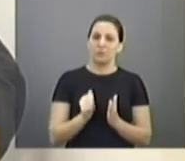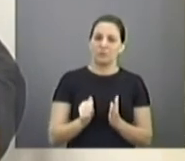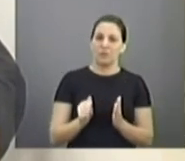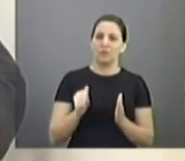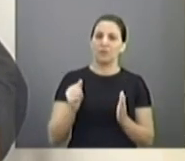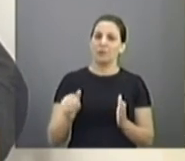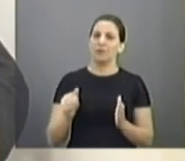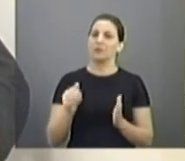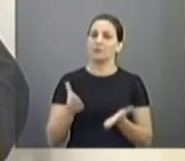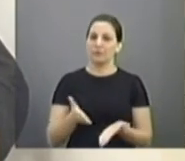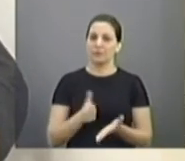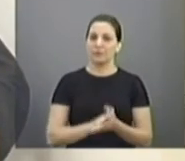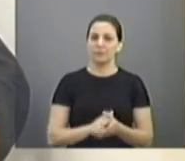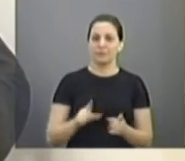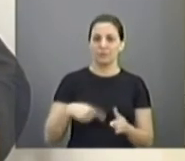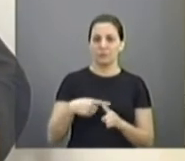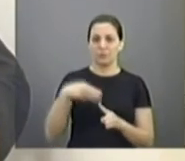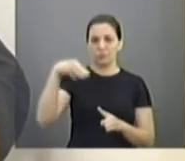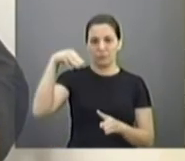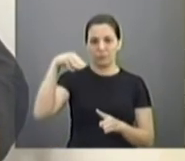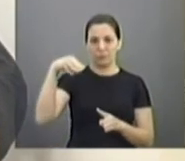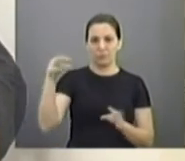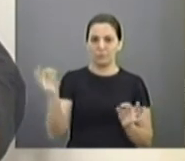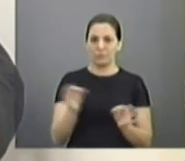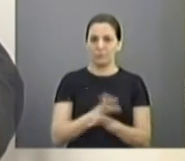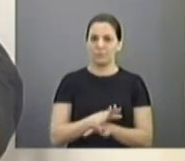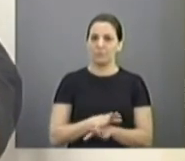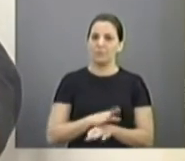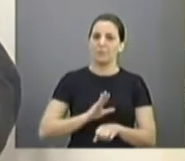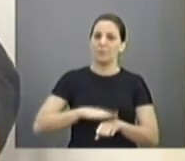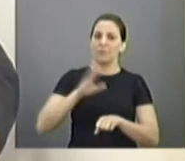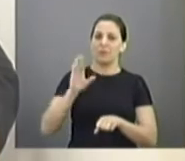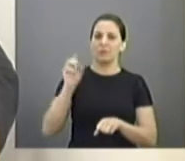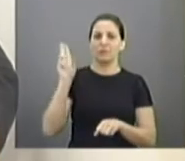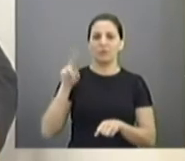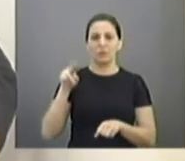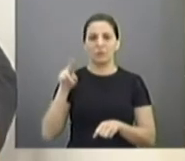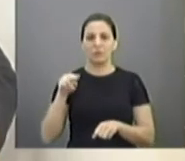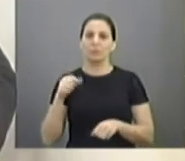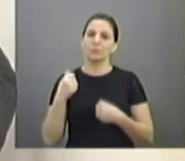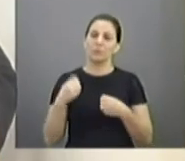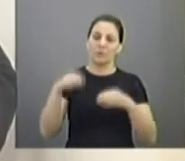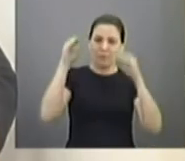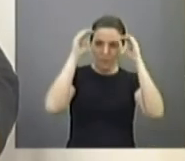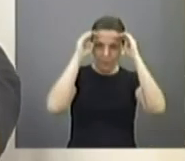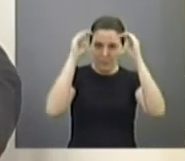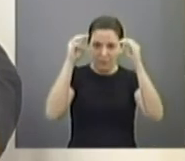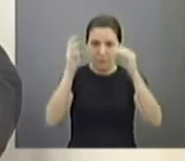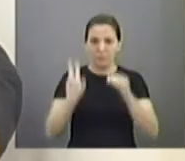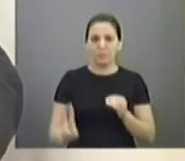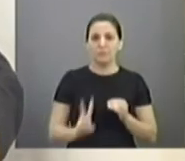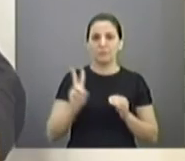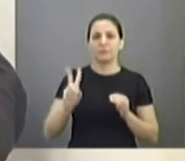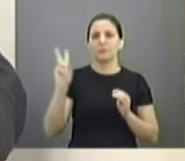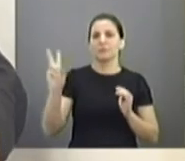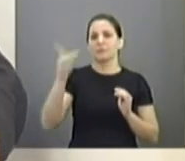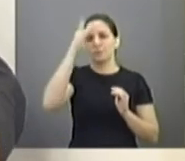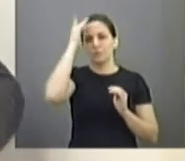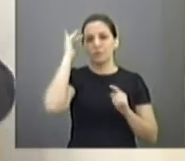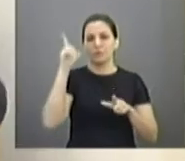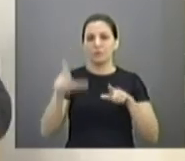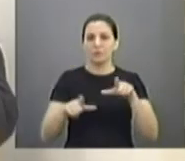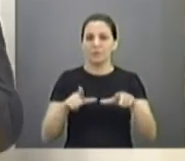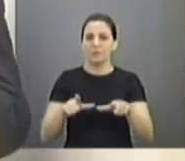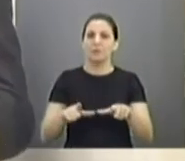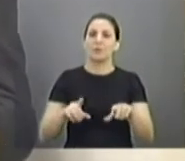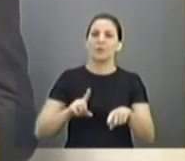prefeitura do município de Araraquara. Mais um minuto para concluir. O senhor tem direito. De que mais do que número precisa ter uma relação de respeito e valorização desses funcionários.